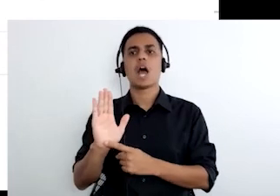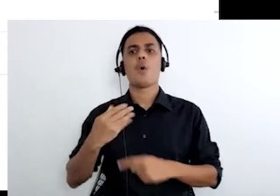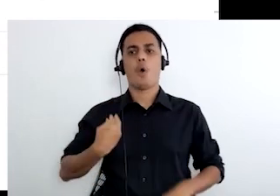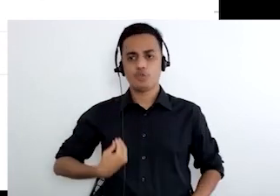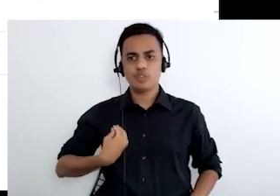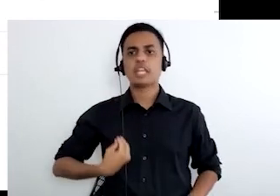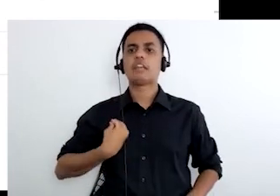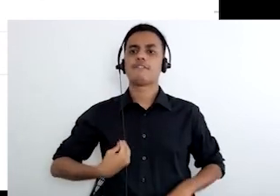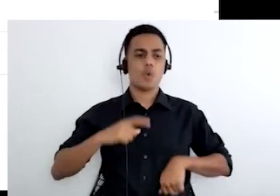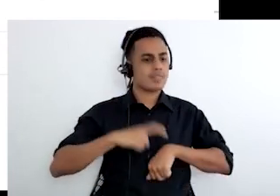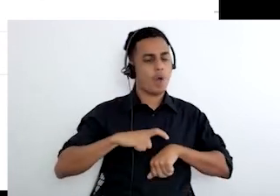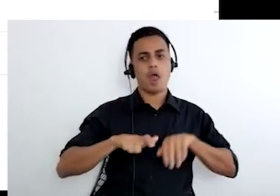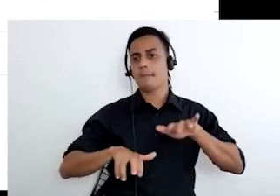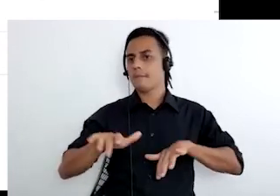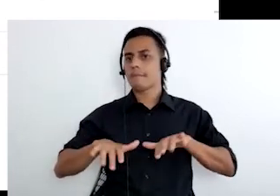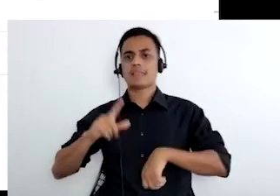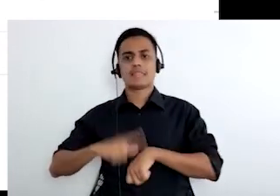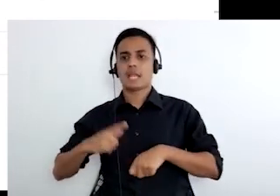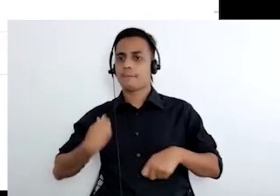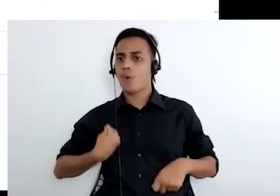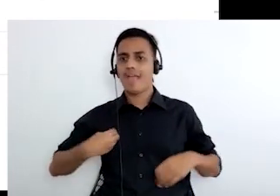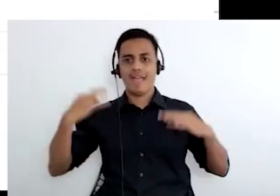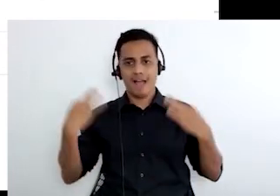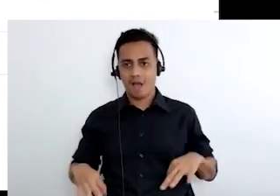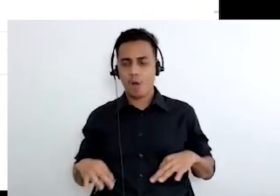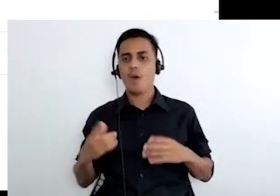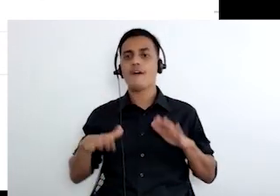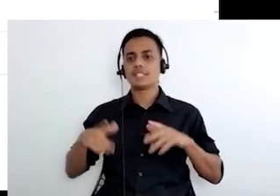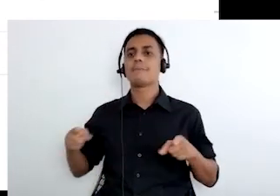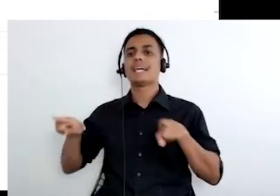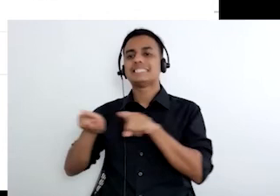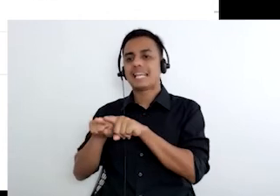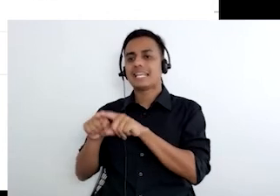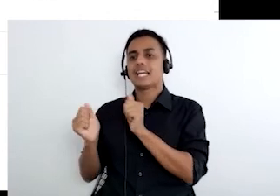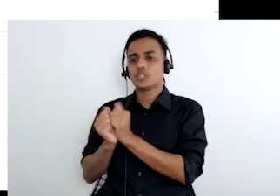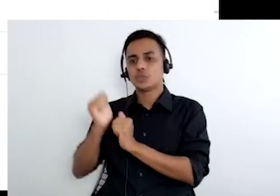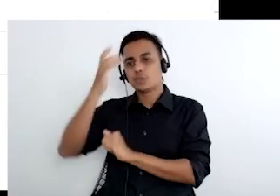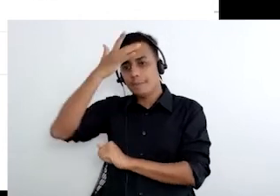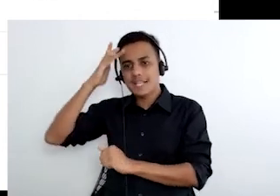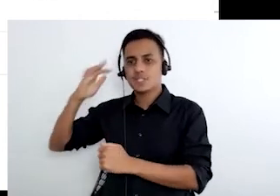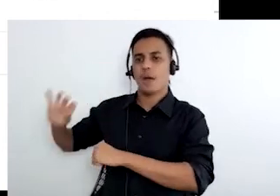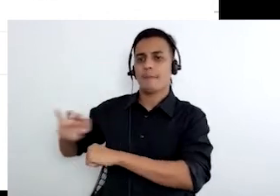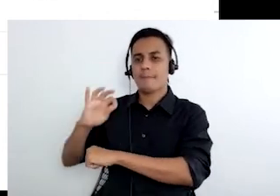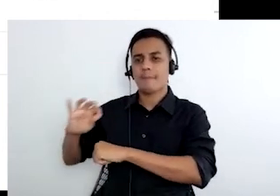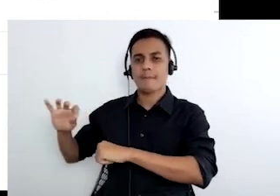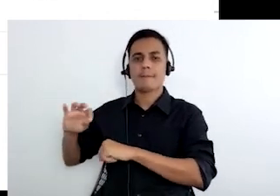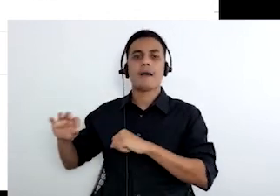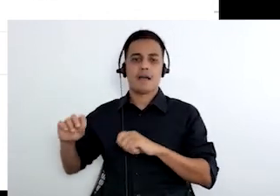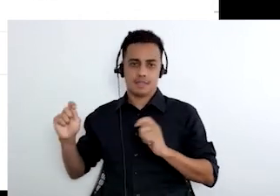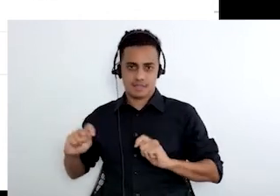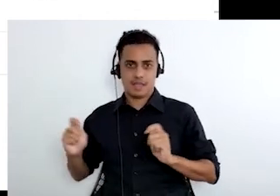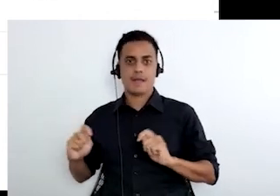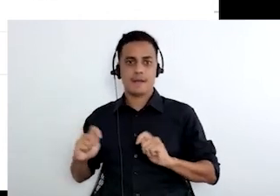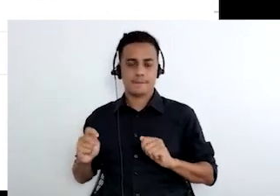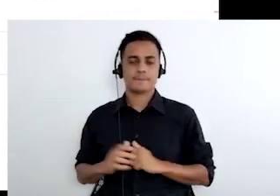fazer modificações ao vivo em tempo real, em parceria, às vezes, até com outras pessoas, musicistas que estão compartilhando o palco. Então, para quem gosta de